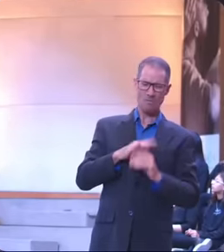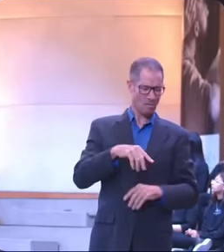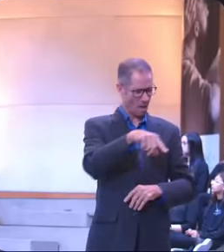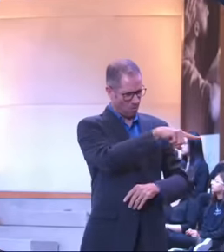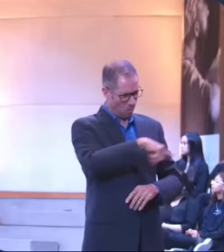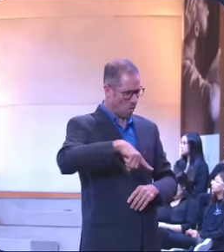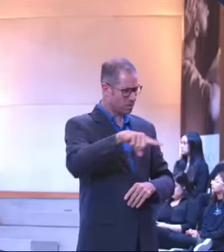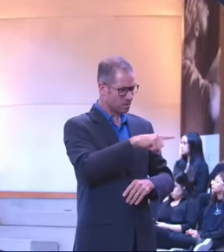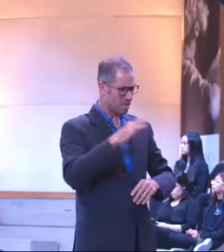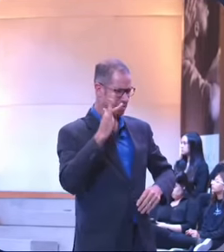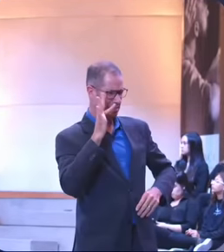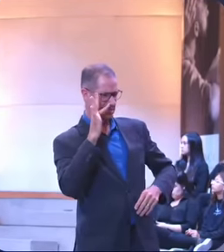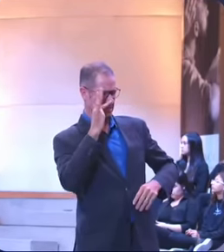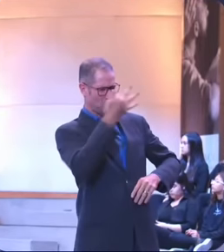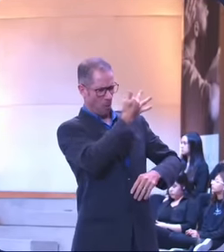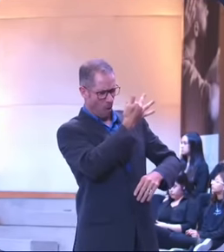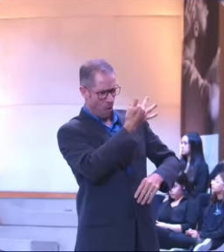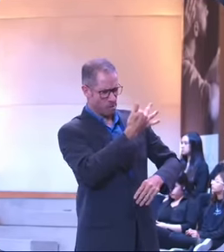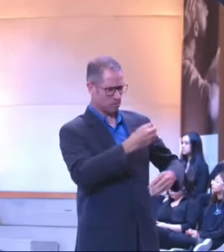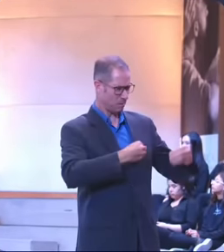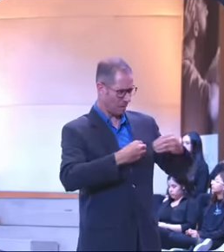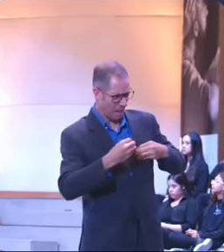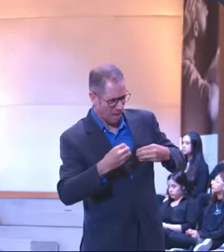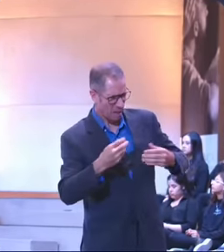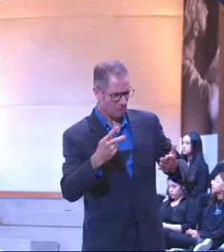vocês são rebeldes.